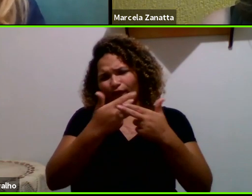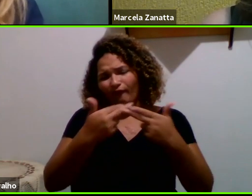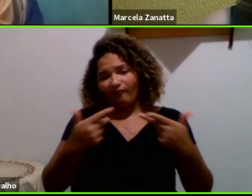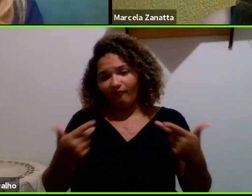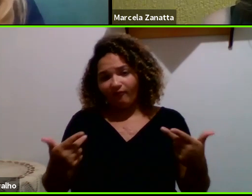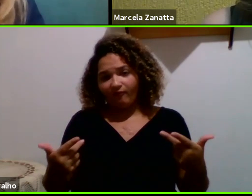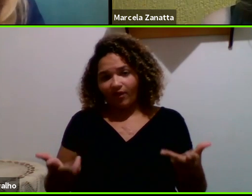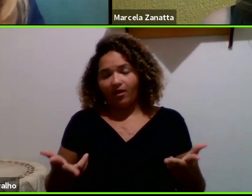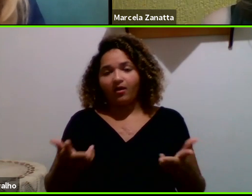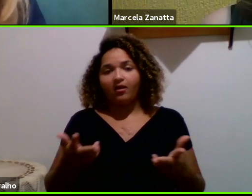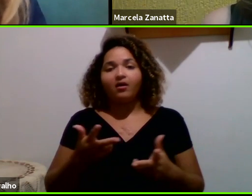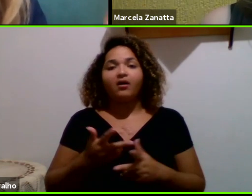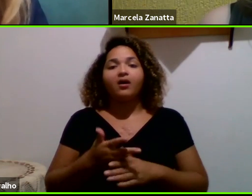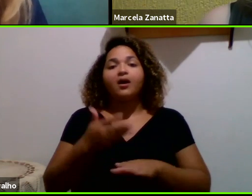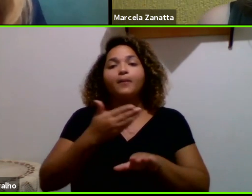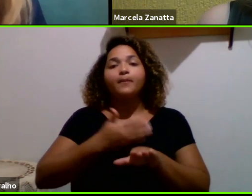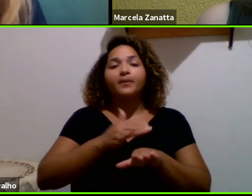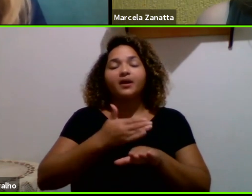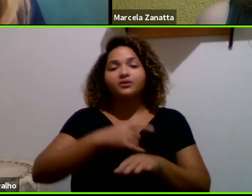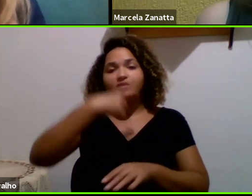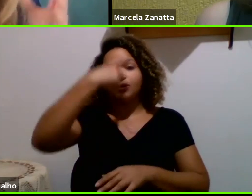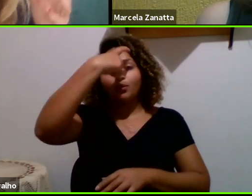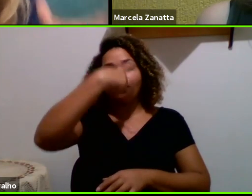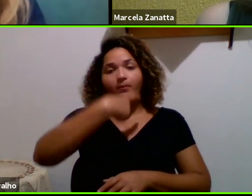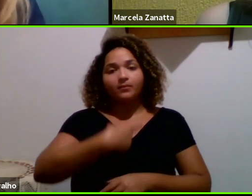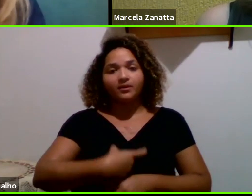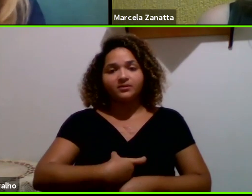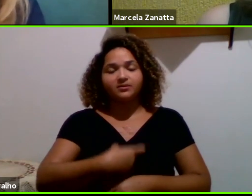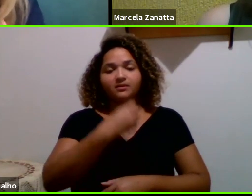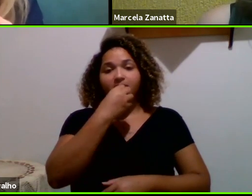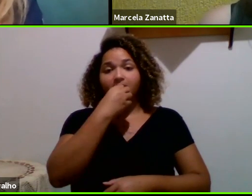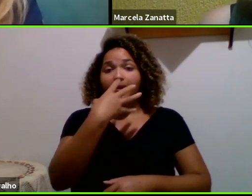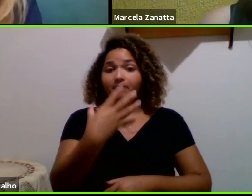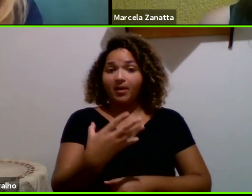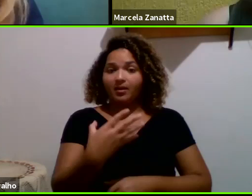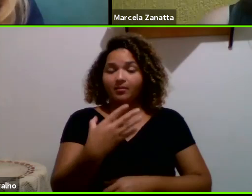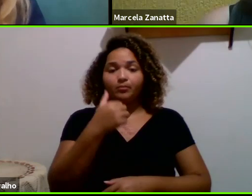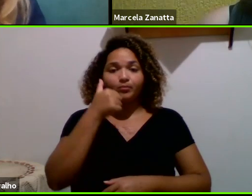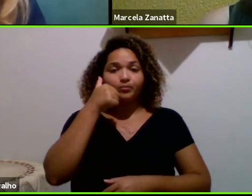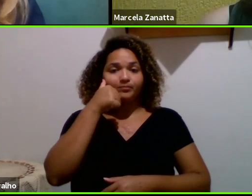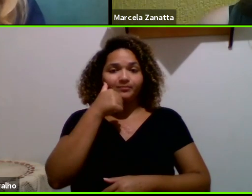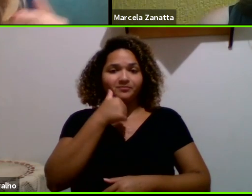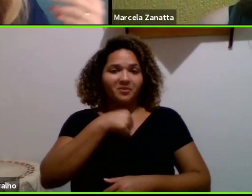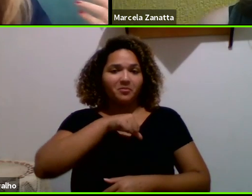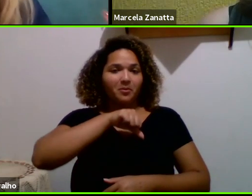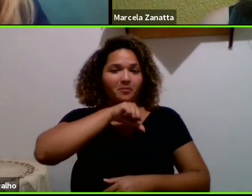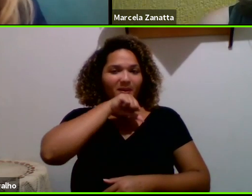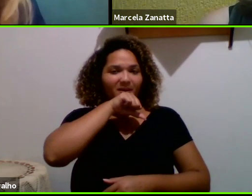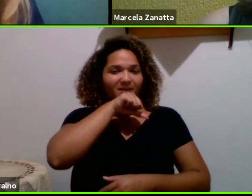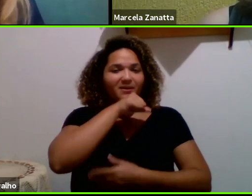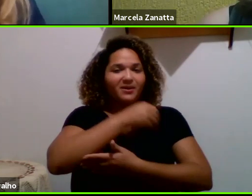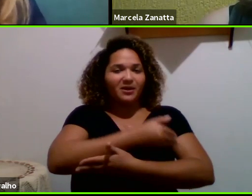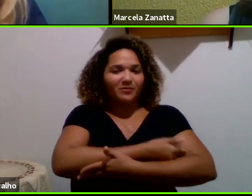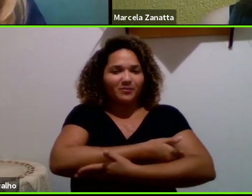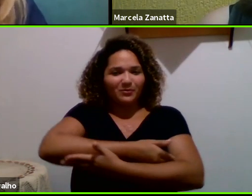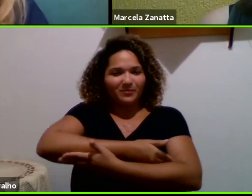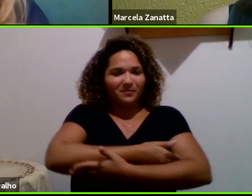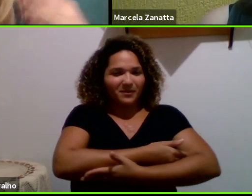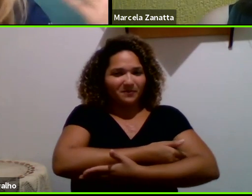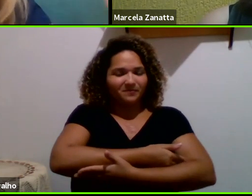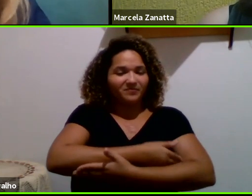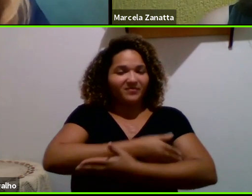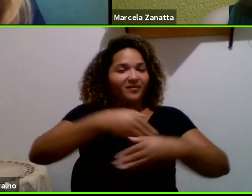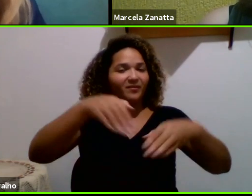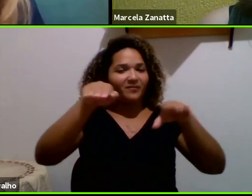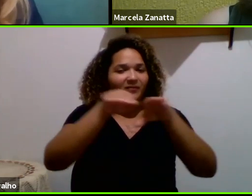humanizadas e menos intervencionistas são benéficas para a mãe e para o recém-nascido, e, consequentemente, para a